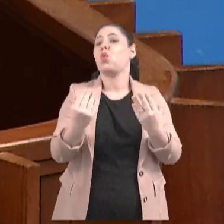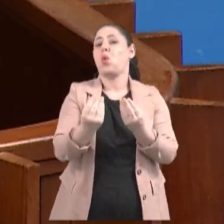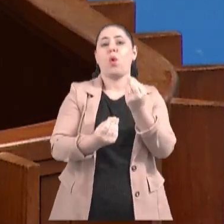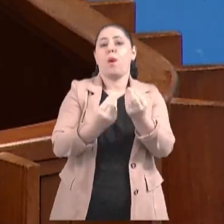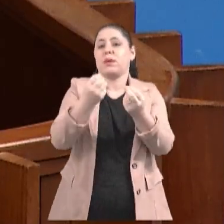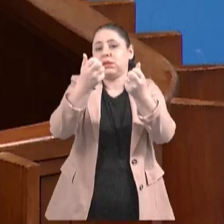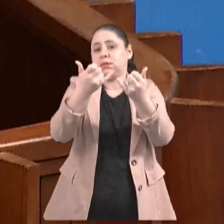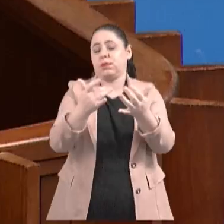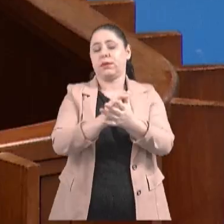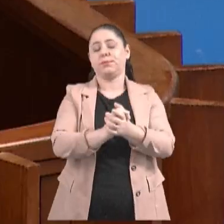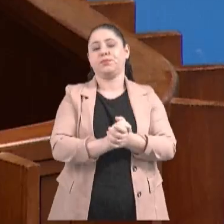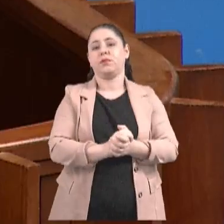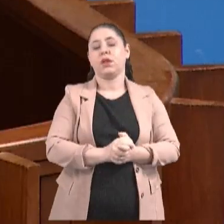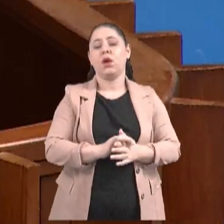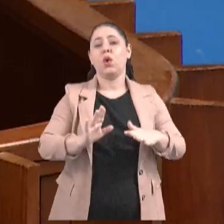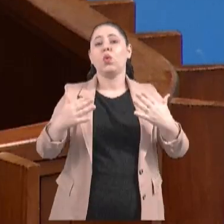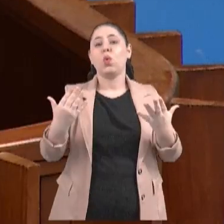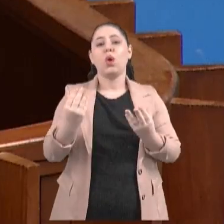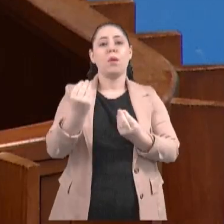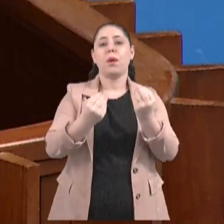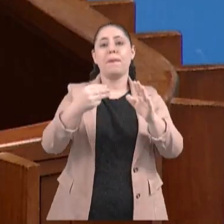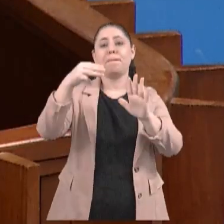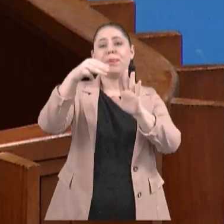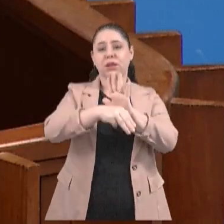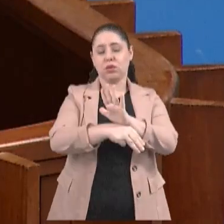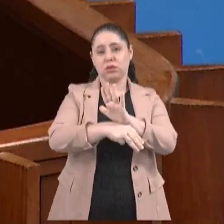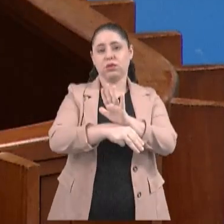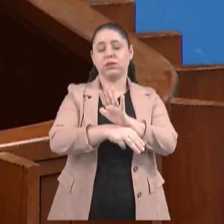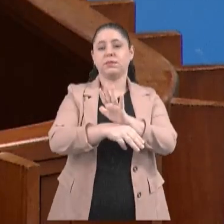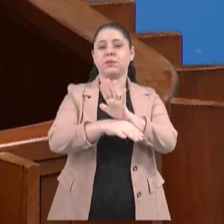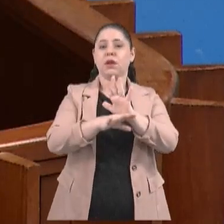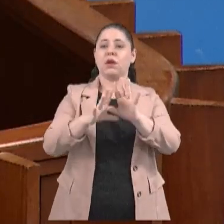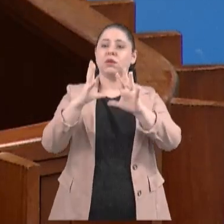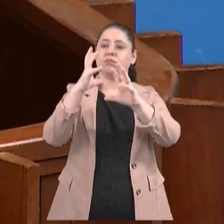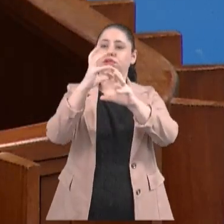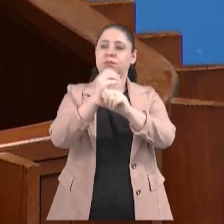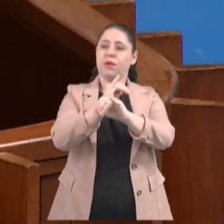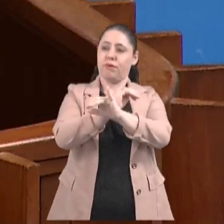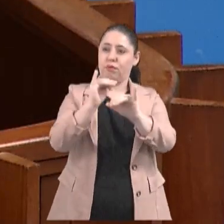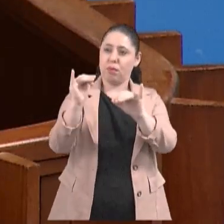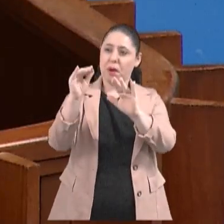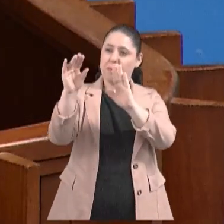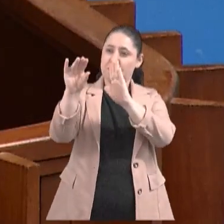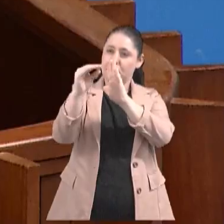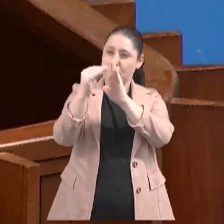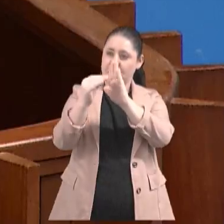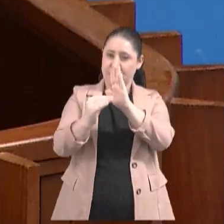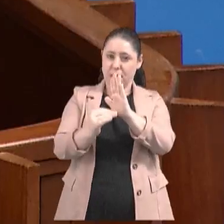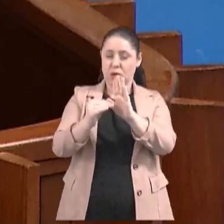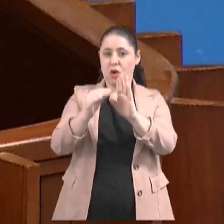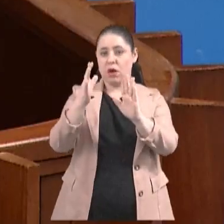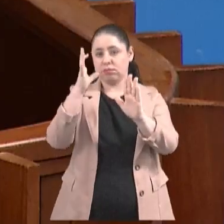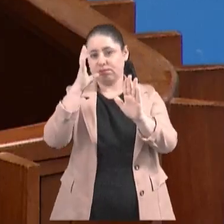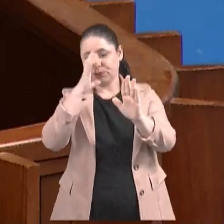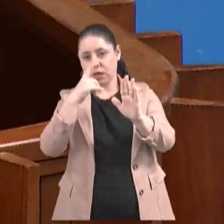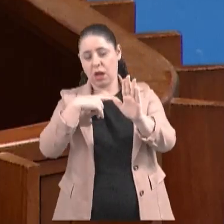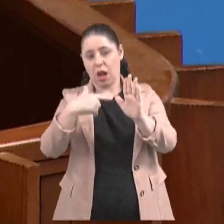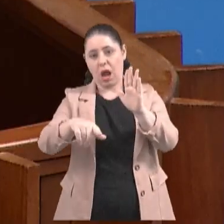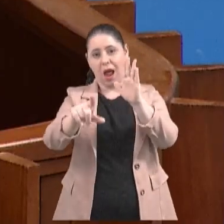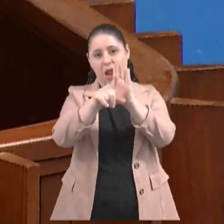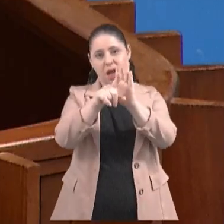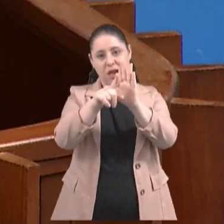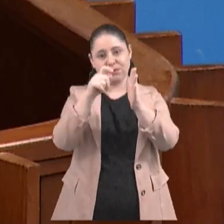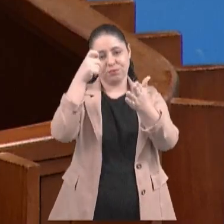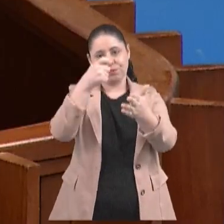A metodologia da coleta de tabulação de dados deverá ser padronizada. A coleta e a divulgação dos dados observarão a